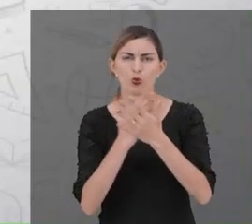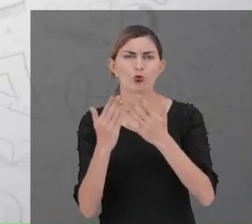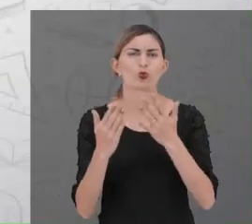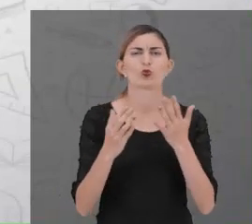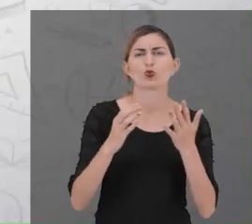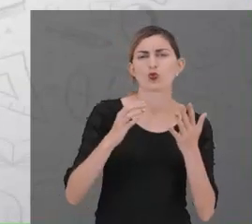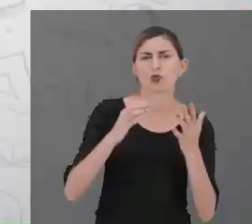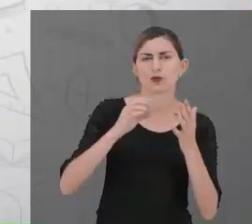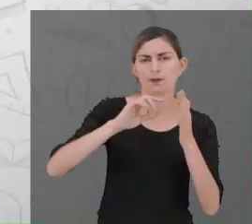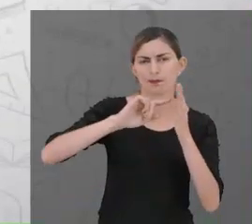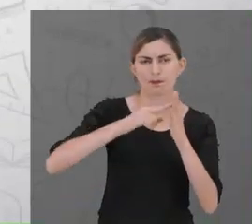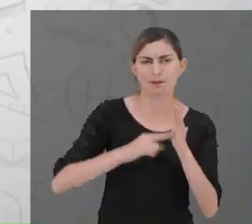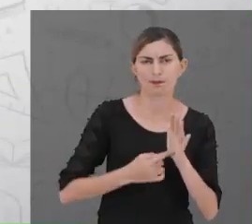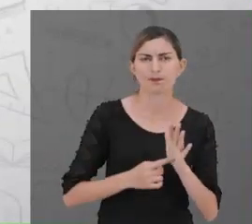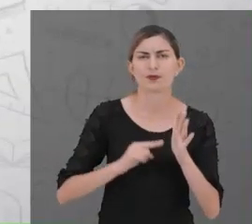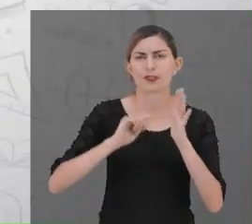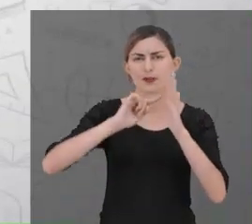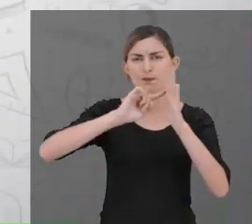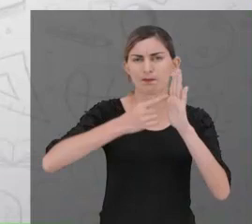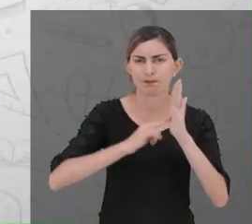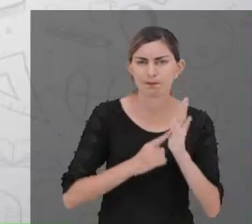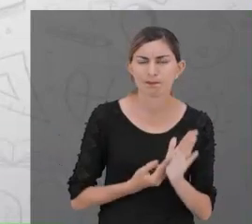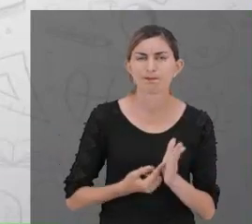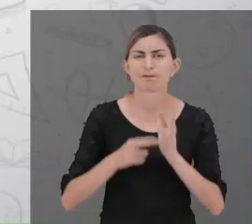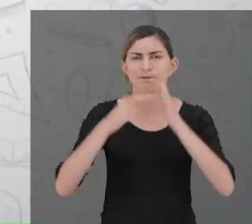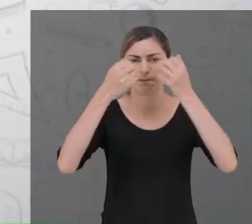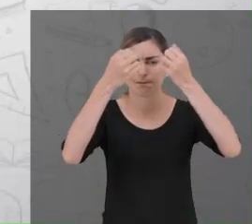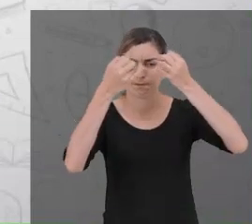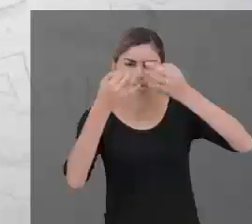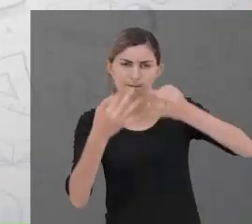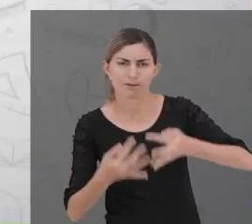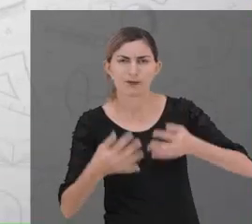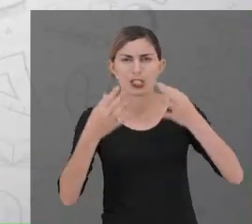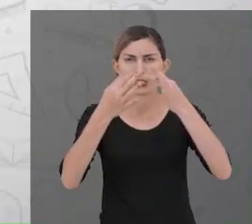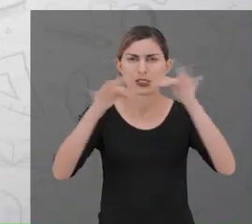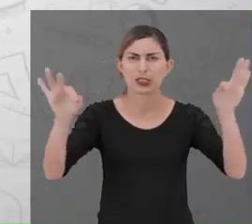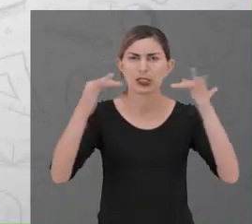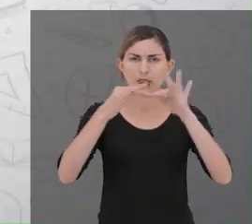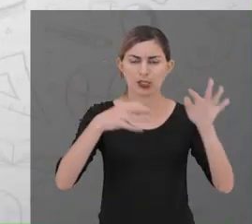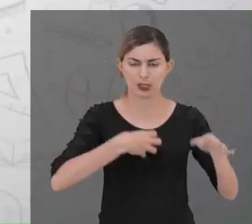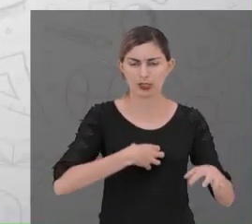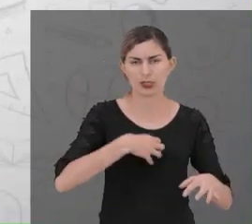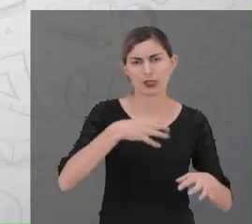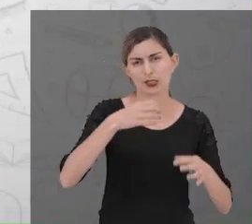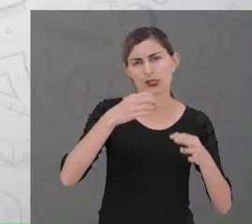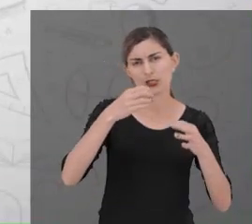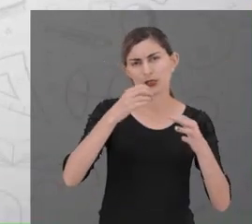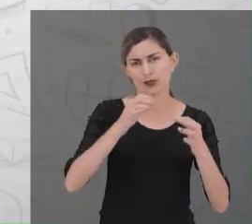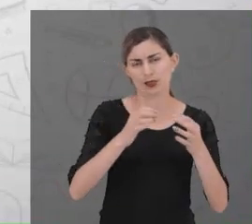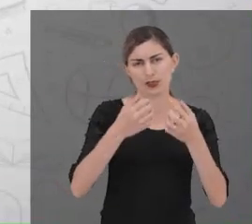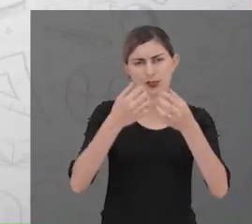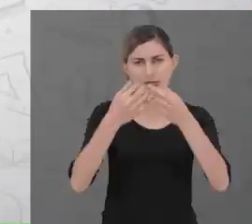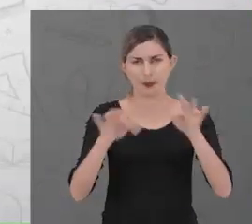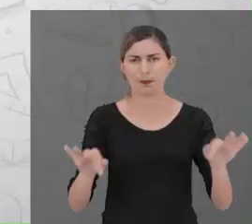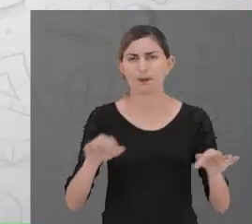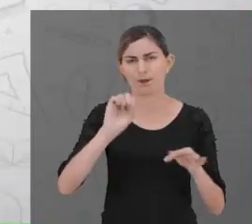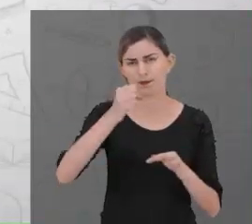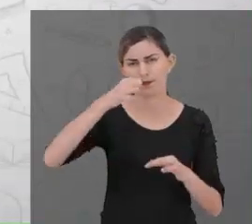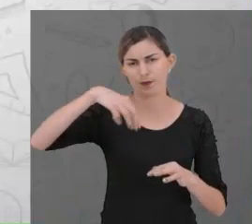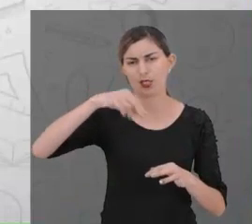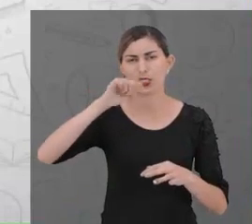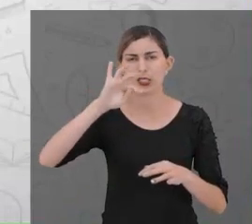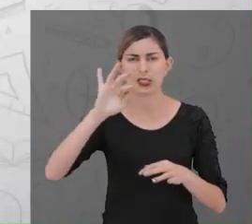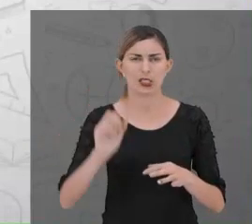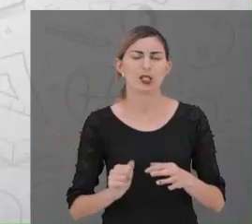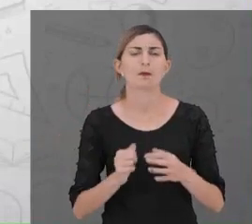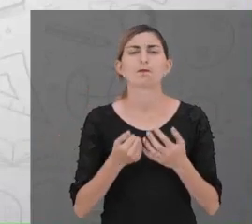tem alguns construtores e uma definição de sintaxe e semântica muito bem definida.